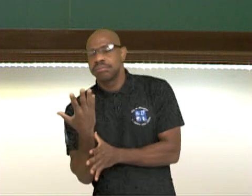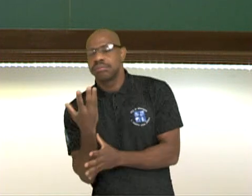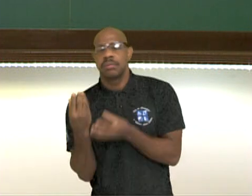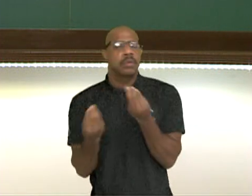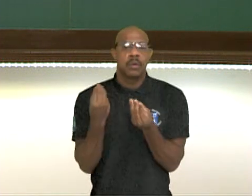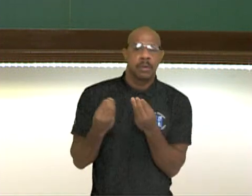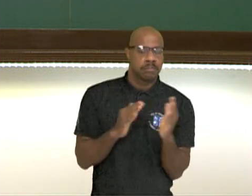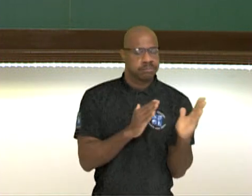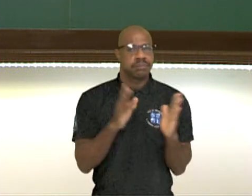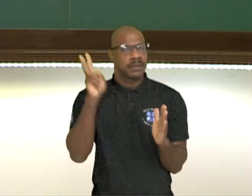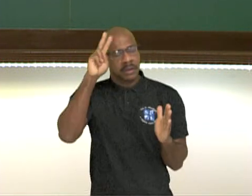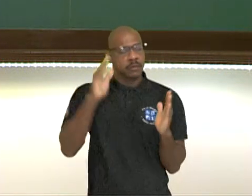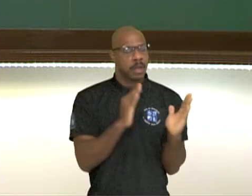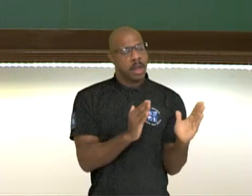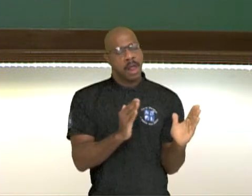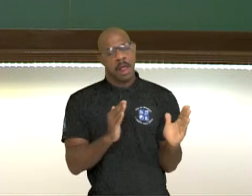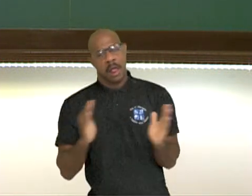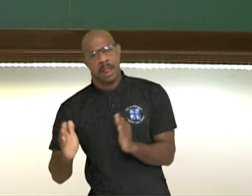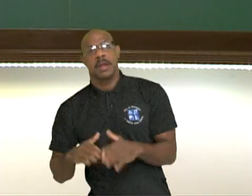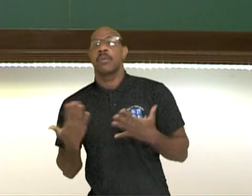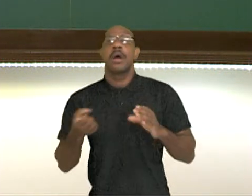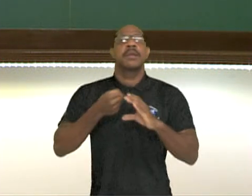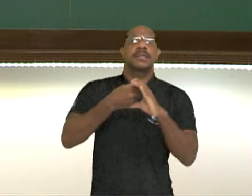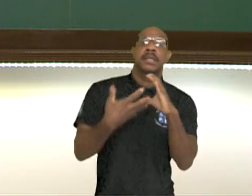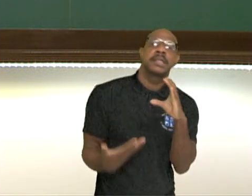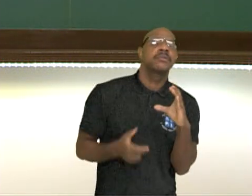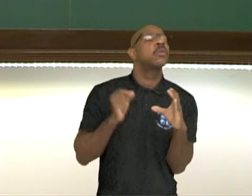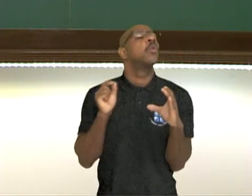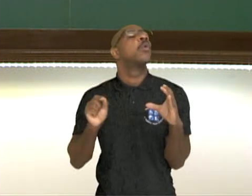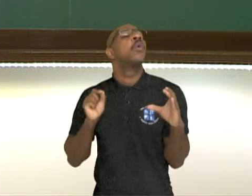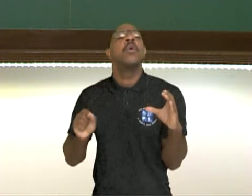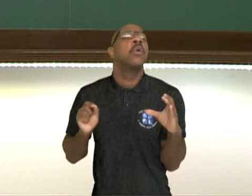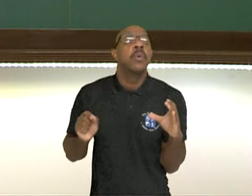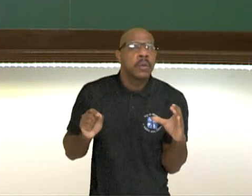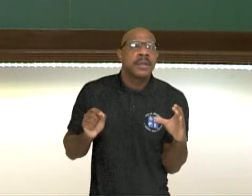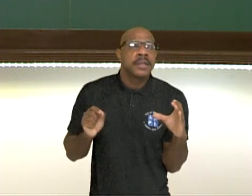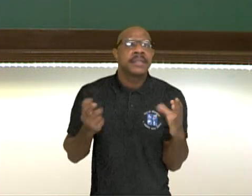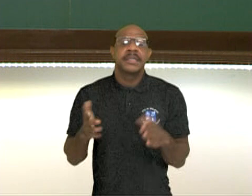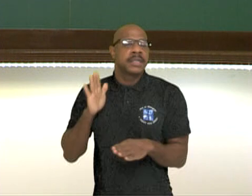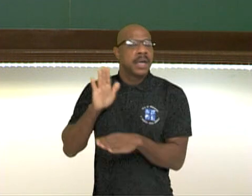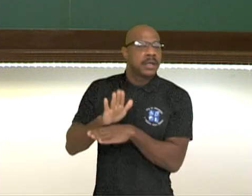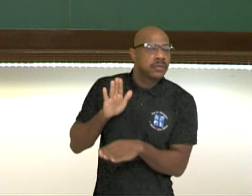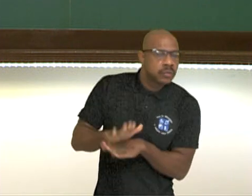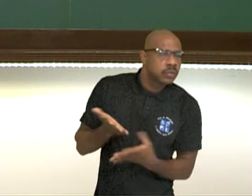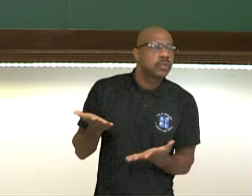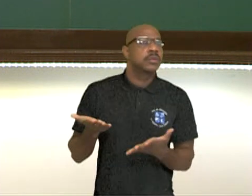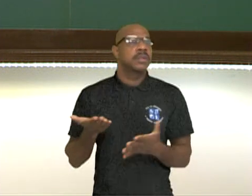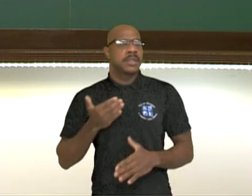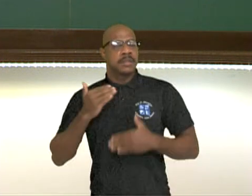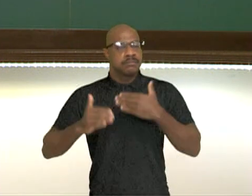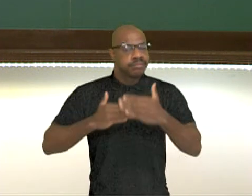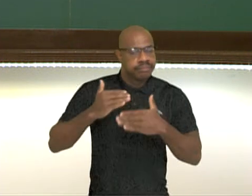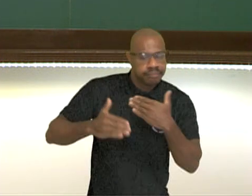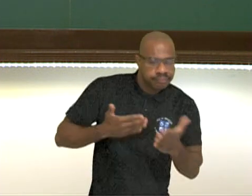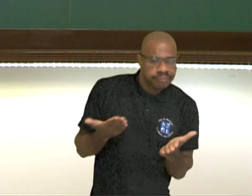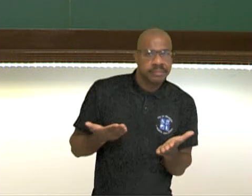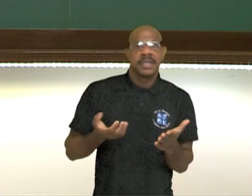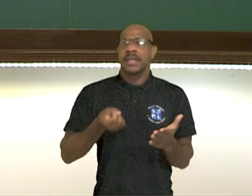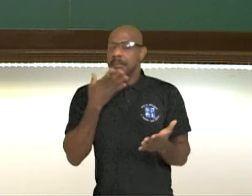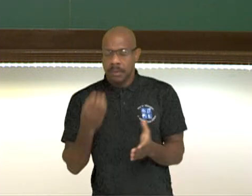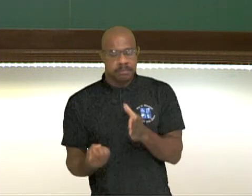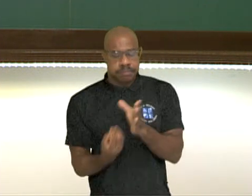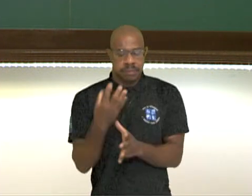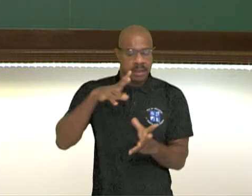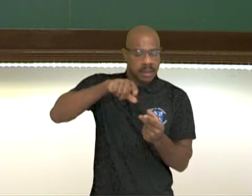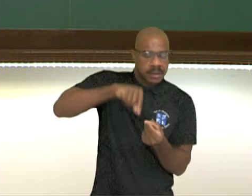ao longo da história e quais são as características que favorecem ou que propiciam formação